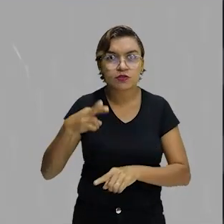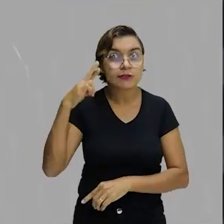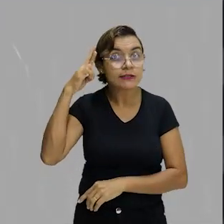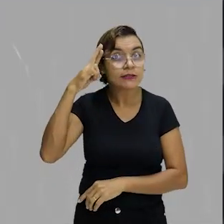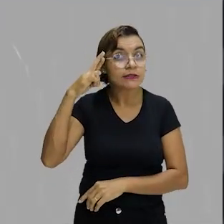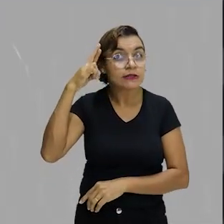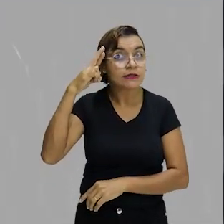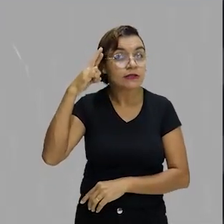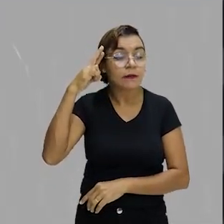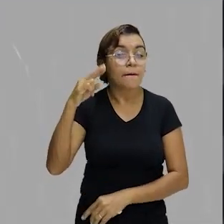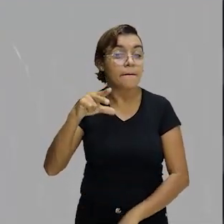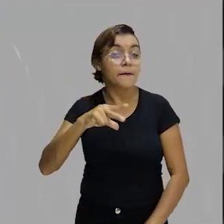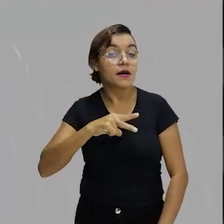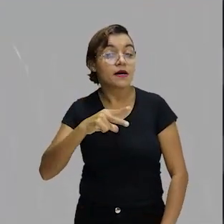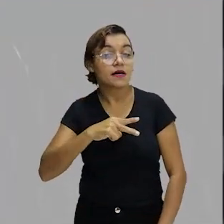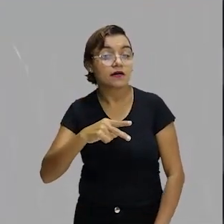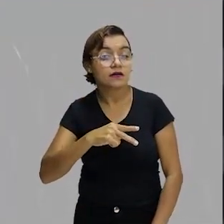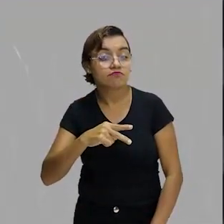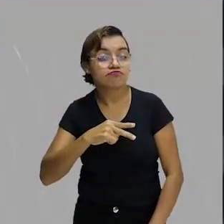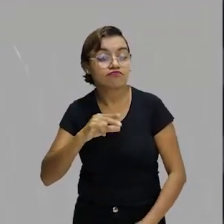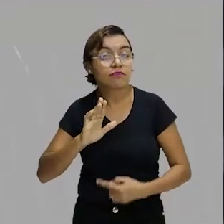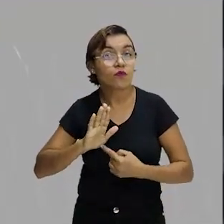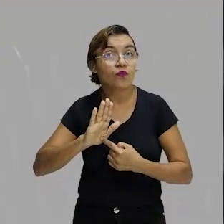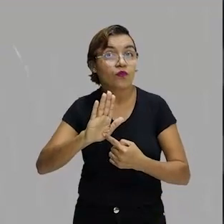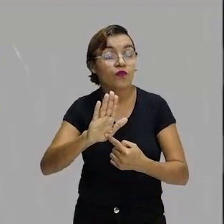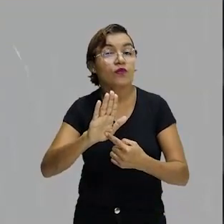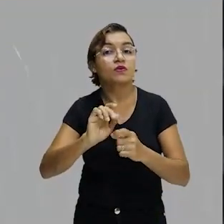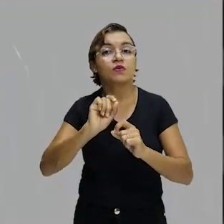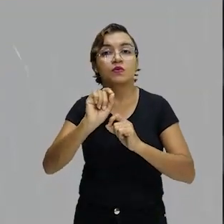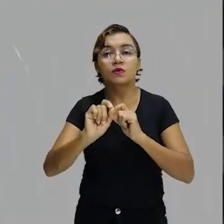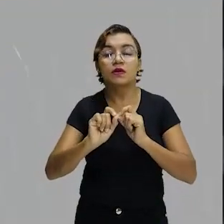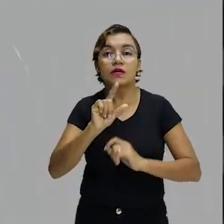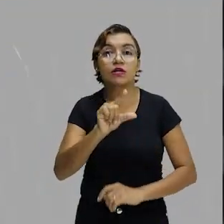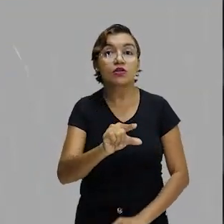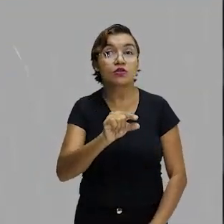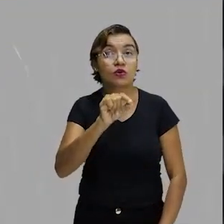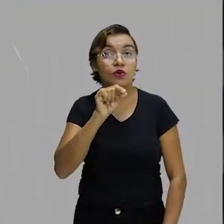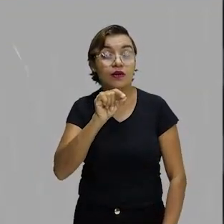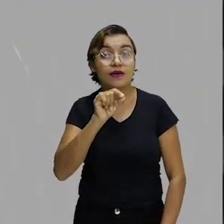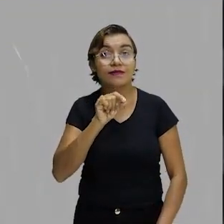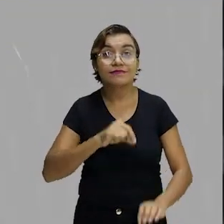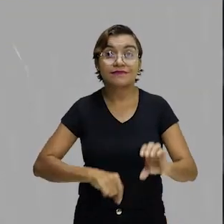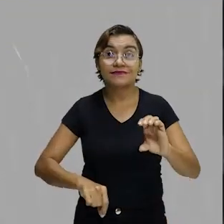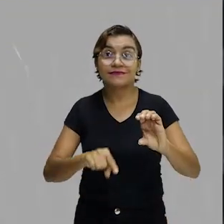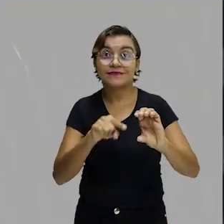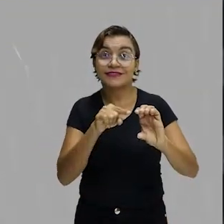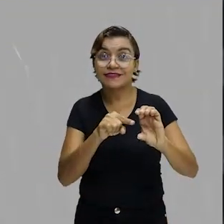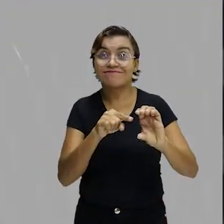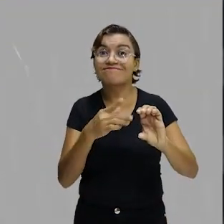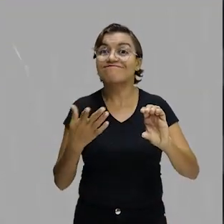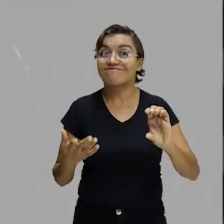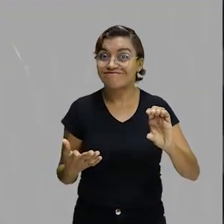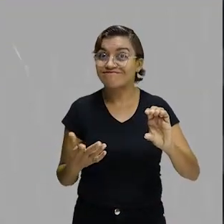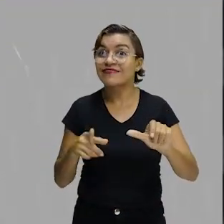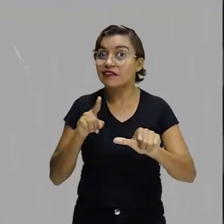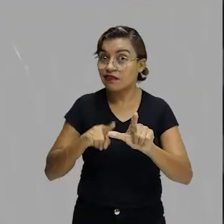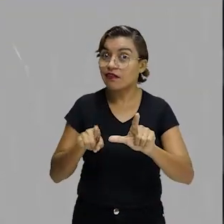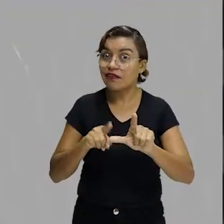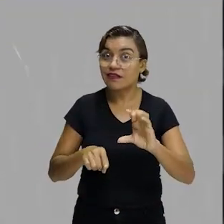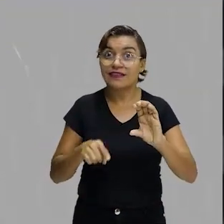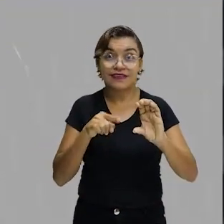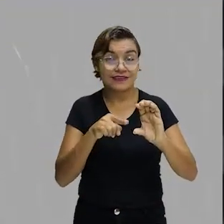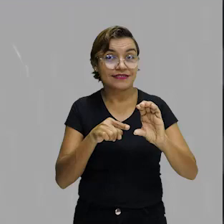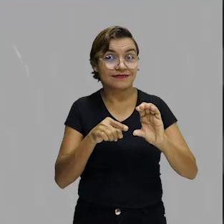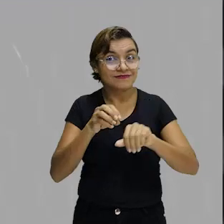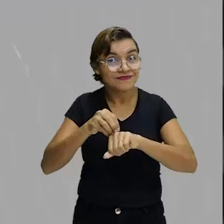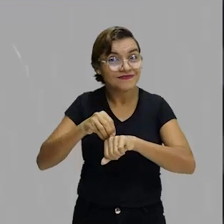premissas particulares, ele está querendo dizer para você marcar a letra C. Ó,